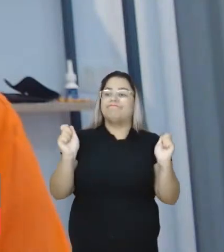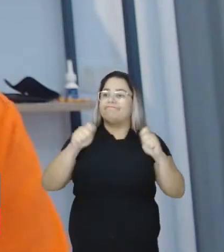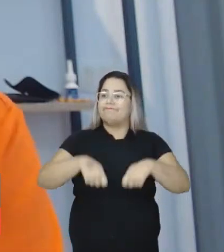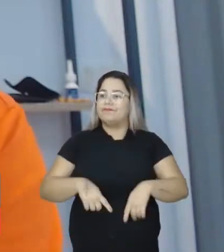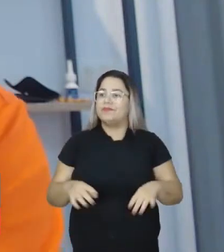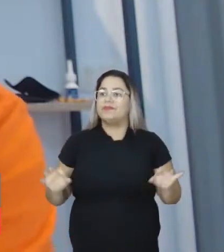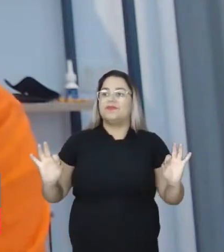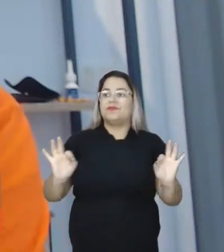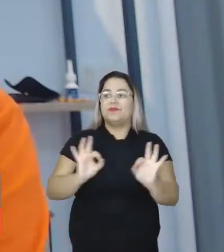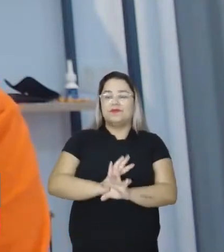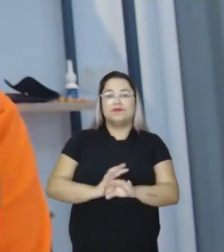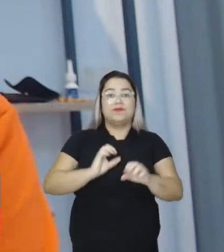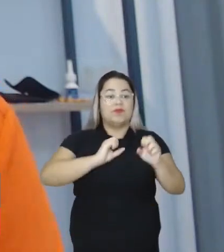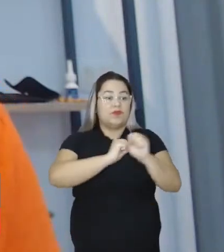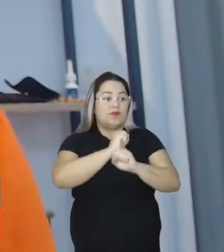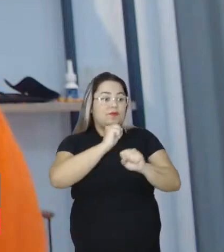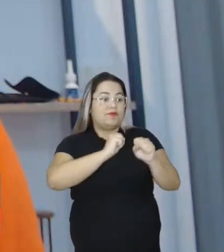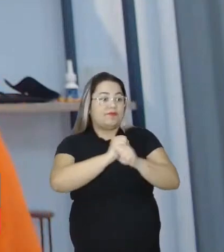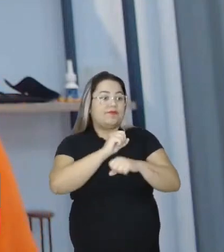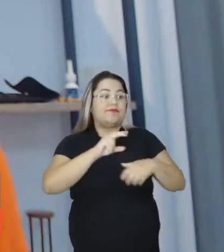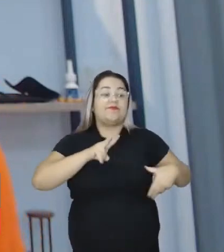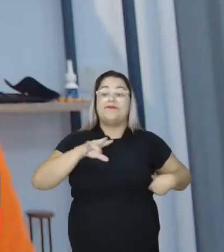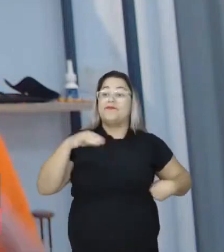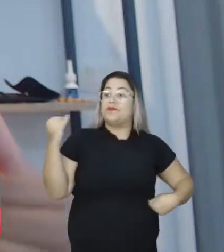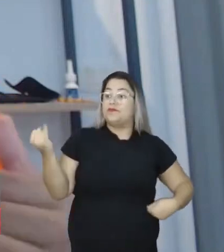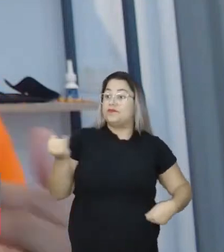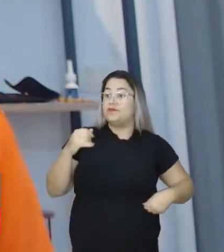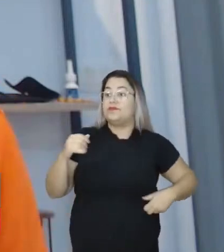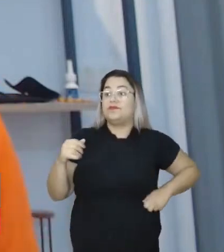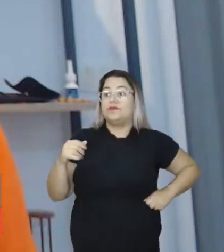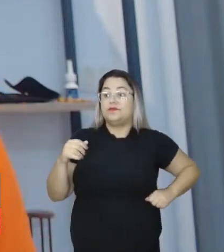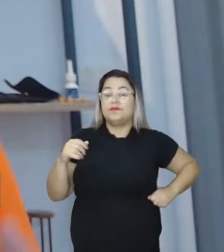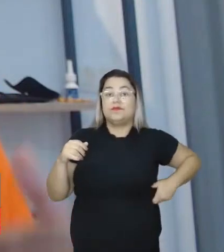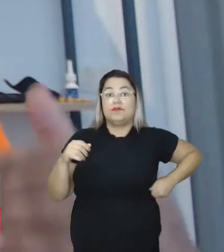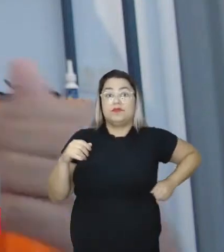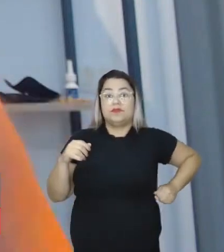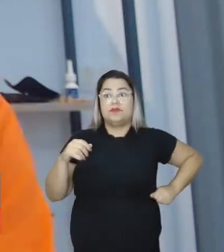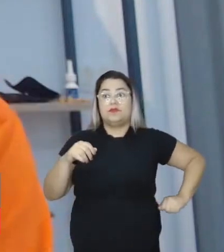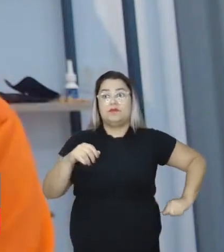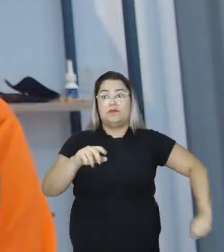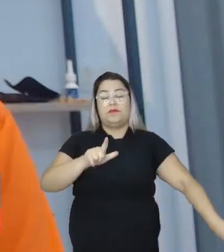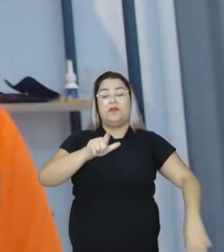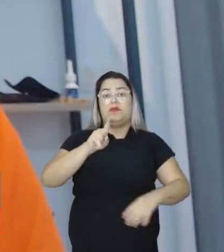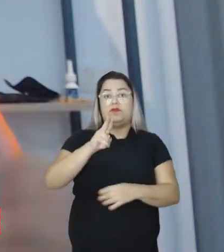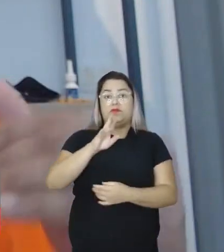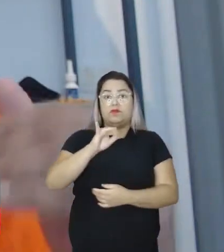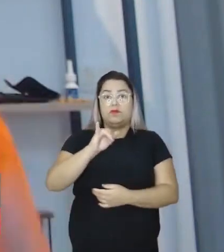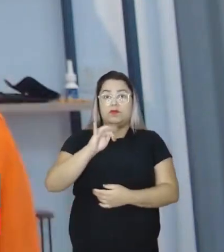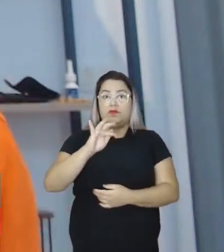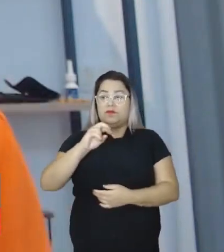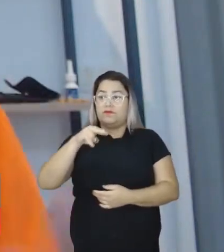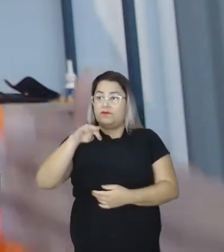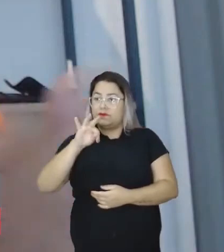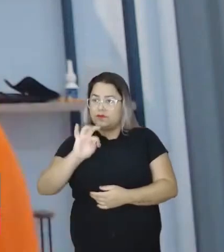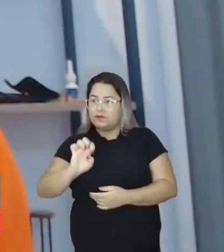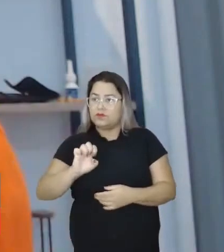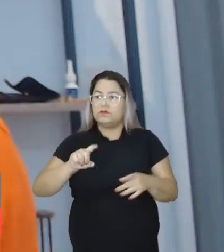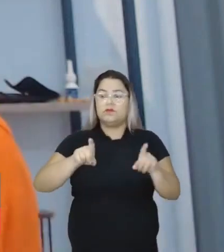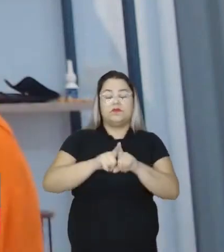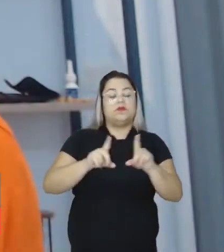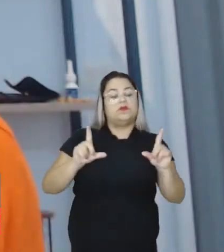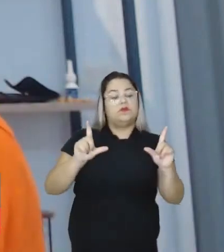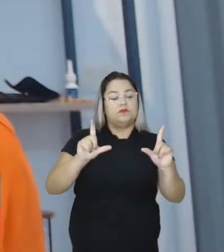obra que vai ser importante para nós produzirmos também lubrificantes, também diesel, para diminuir a